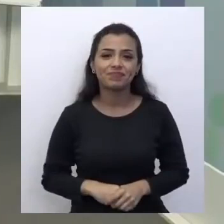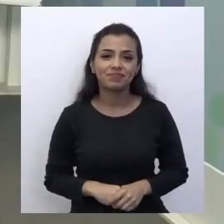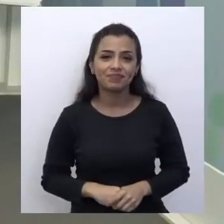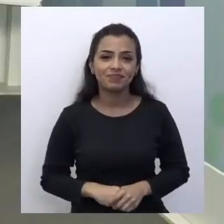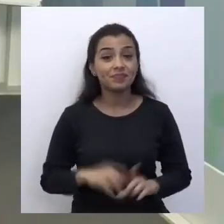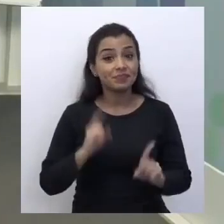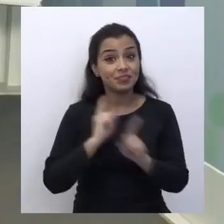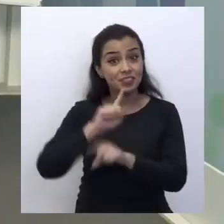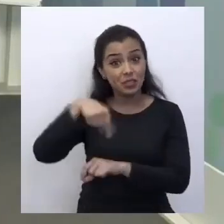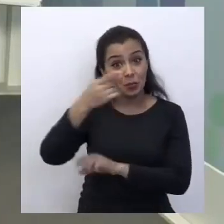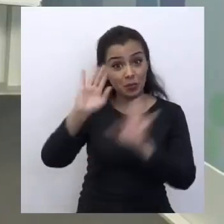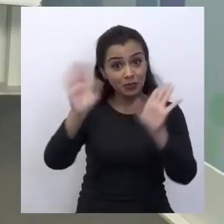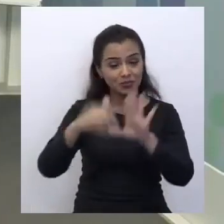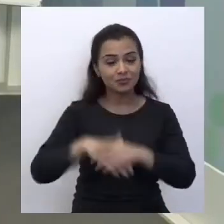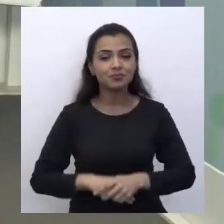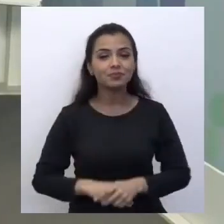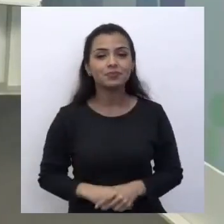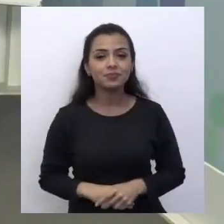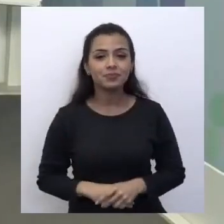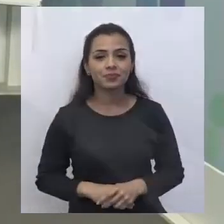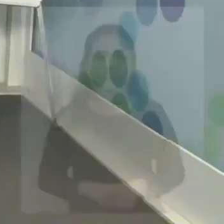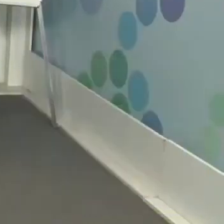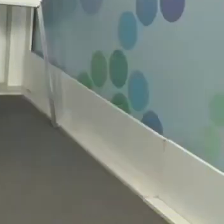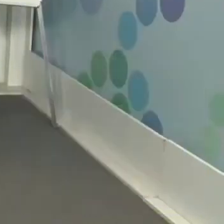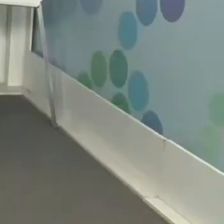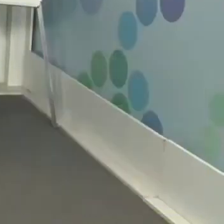na próxima aula.